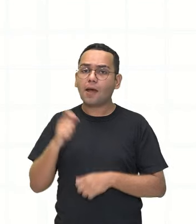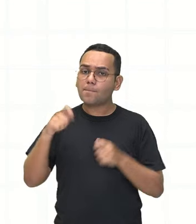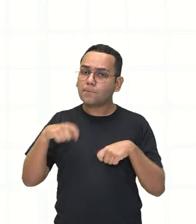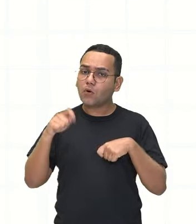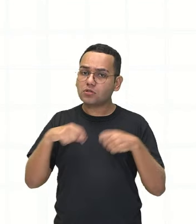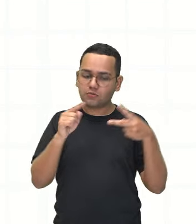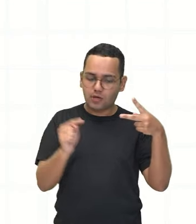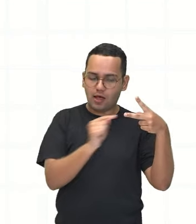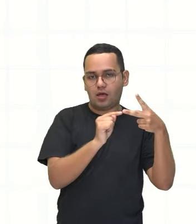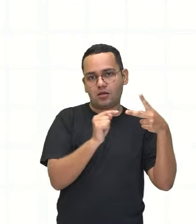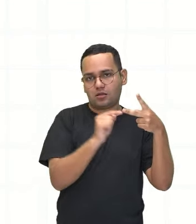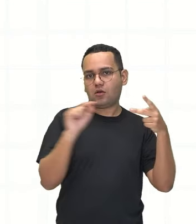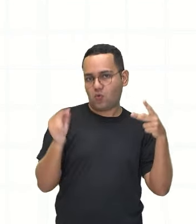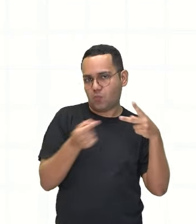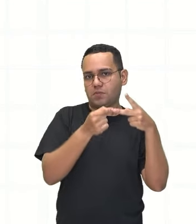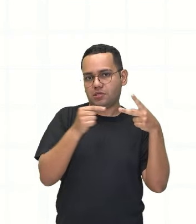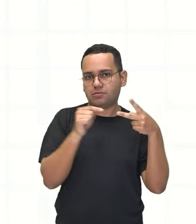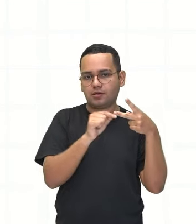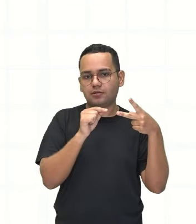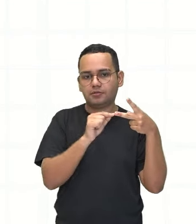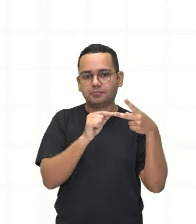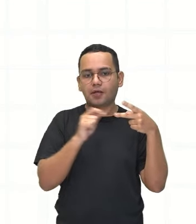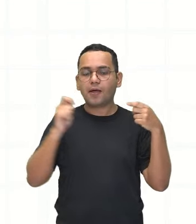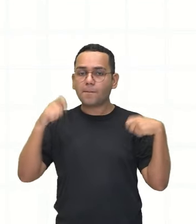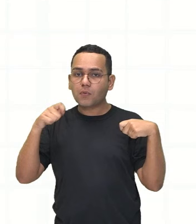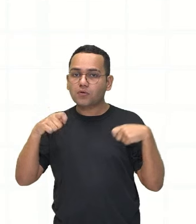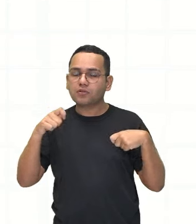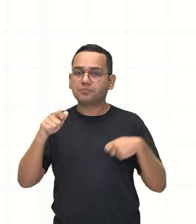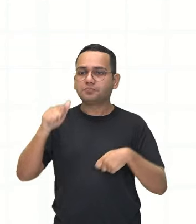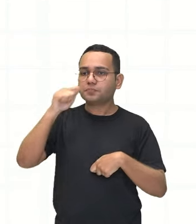quê? Porque eu digo a motorista,